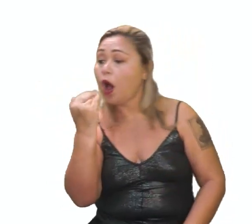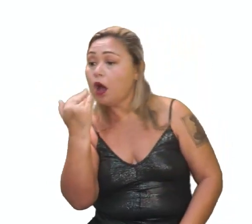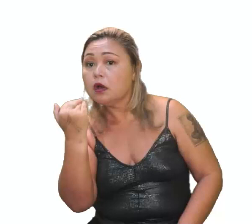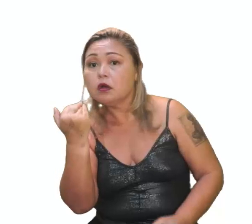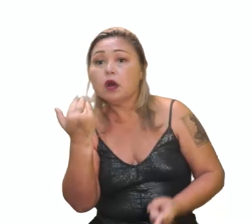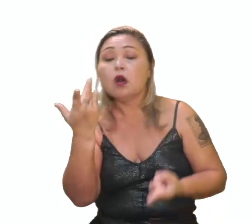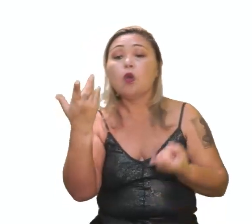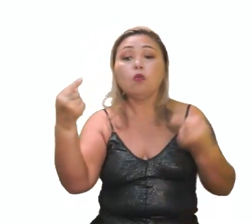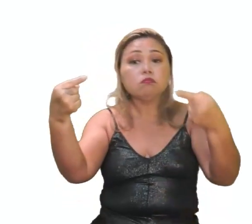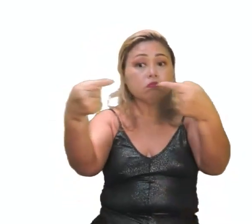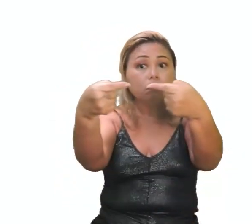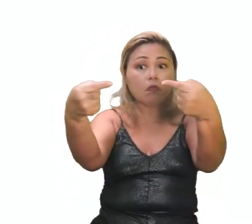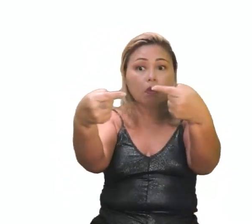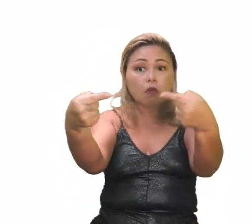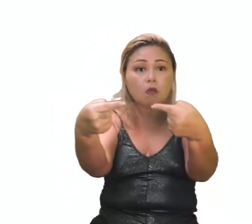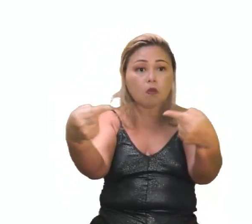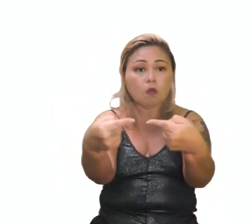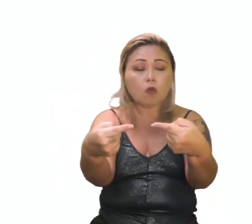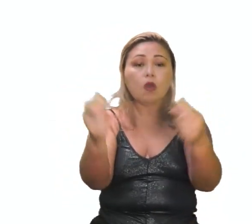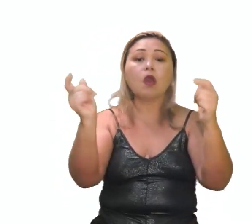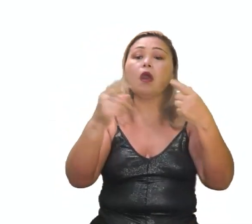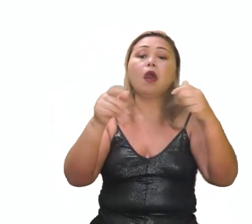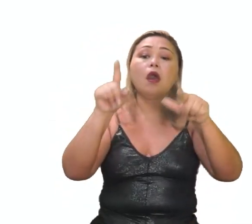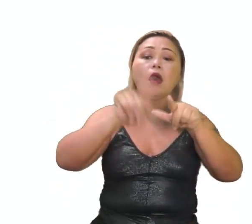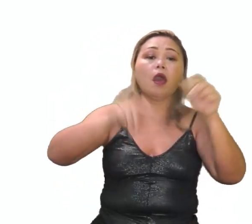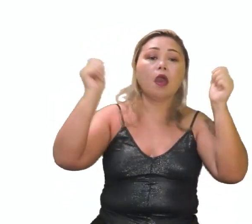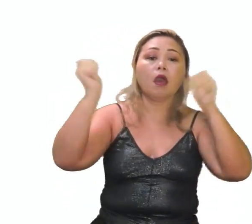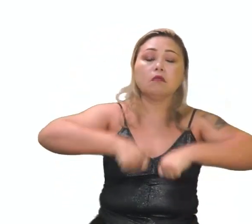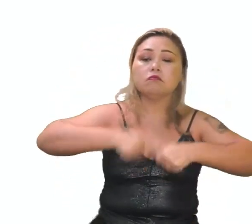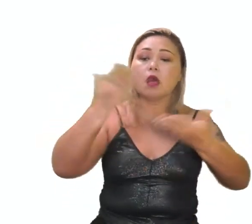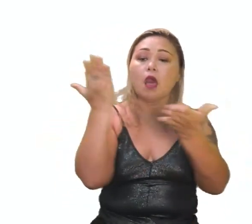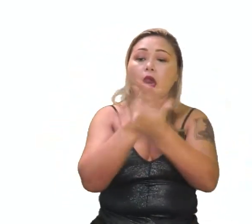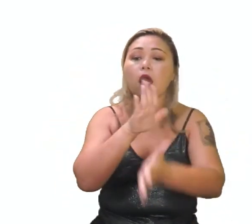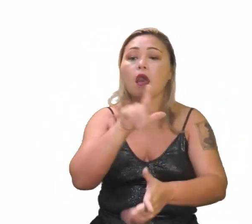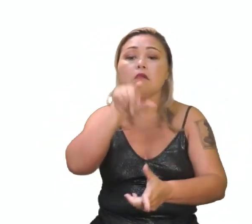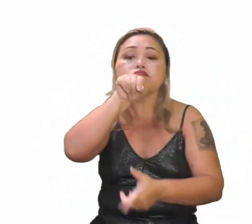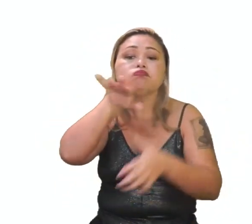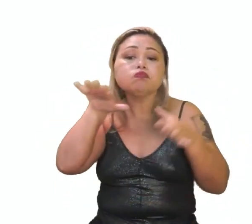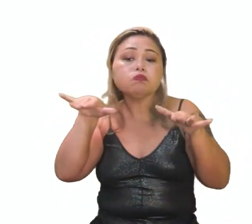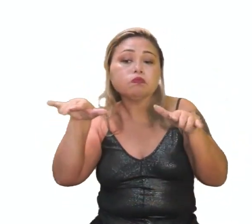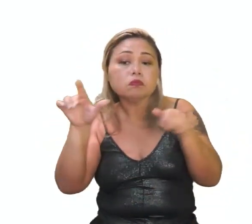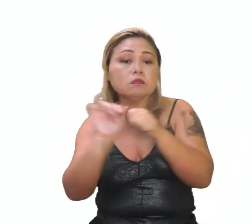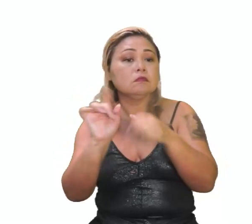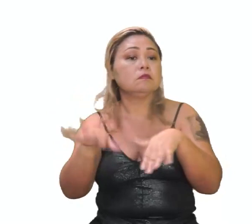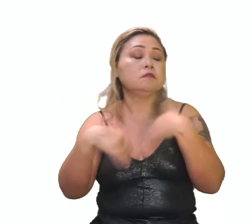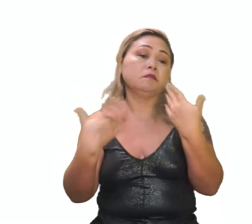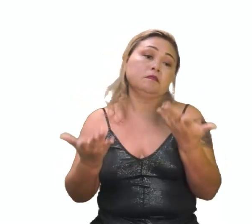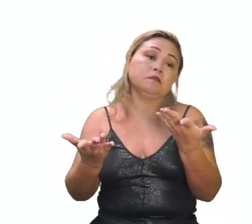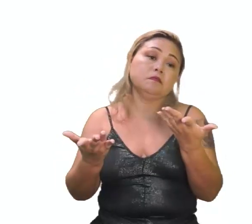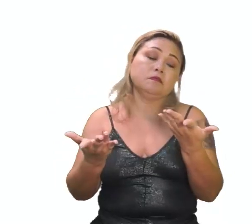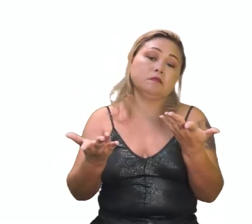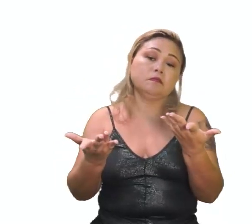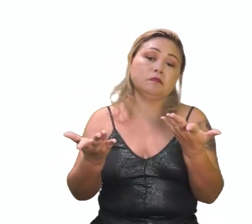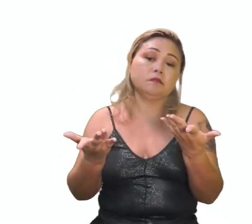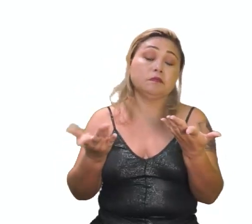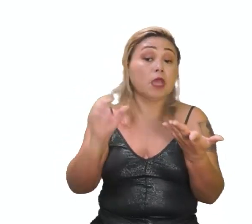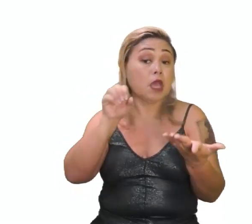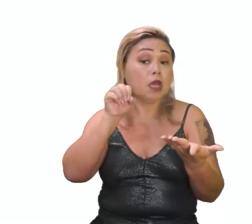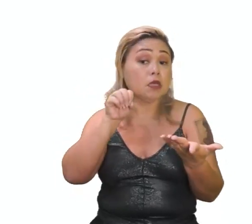ela é definida pela possibilidade de extinção das aves. Quer dizer que